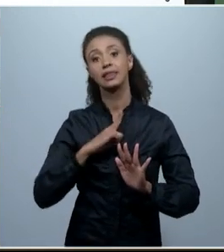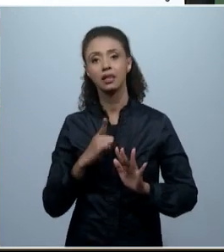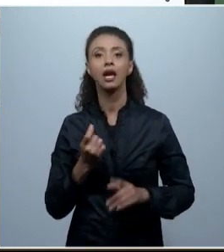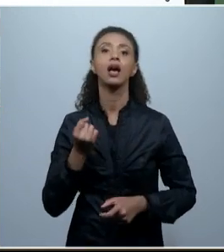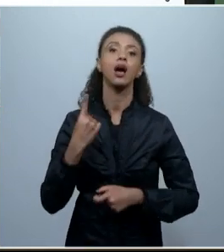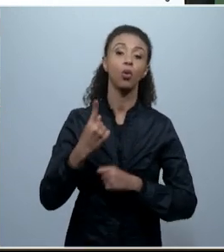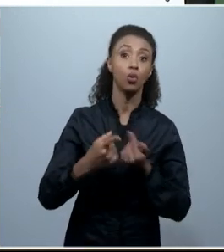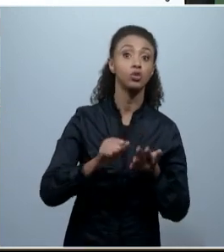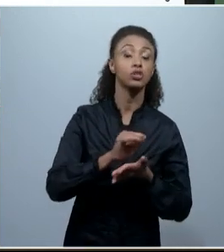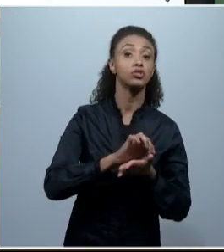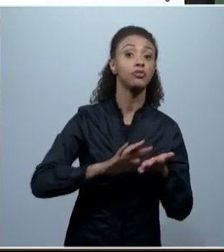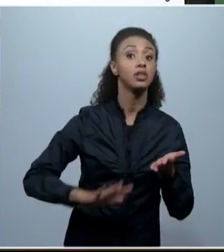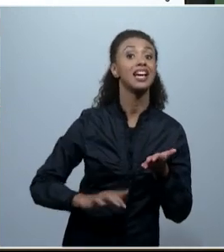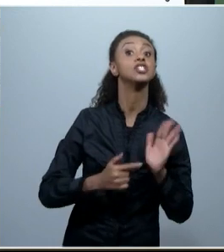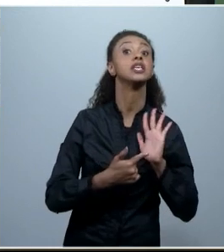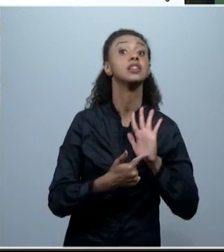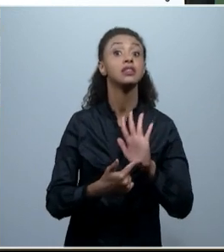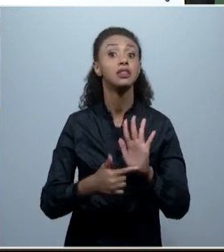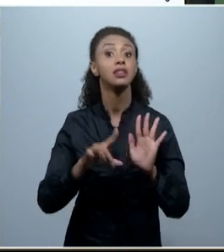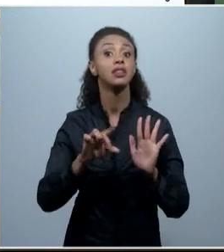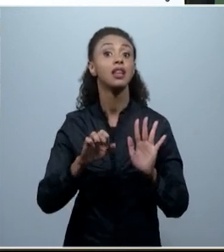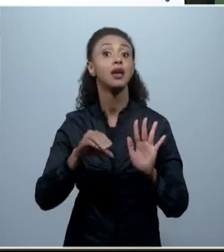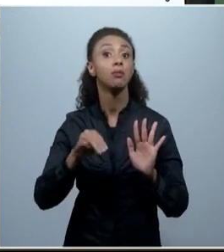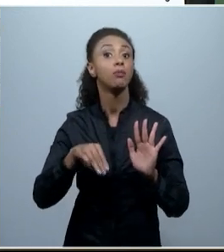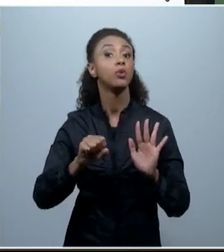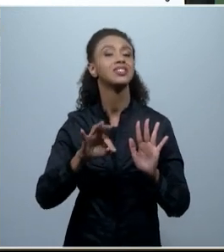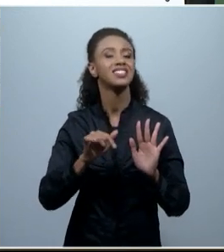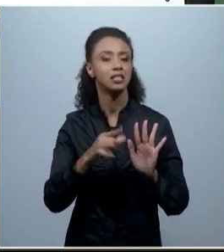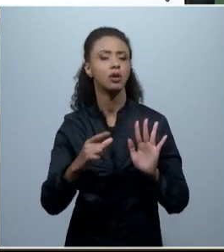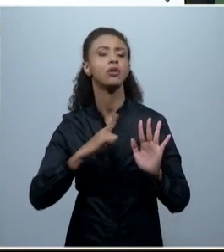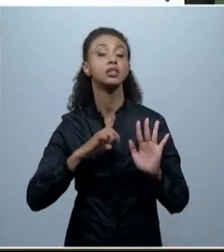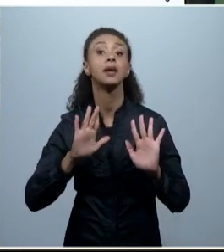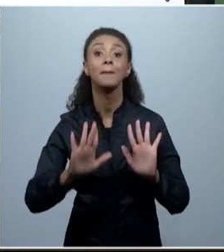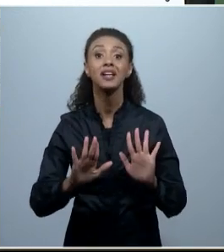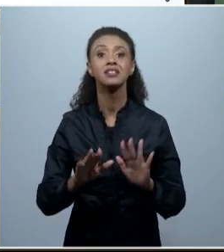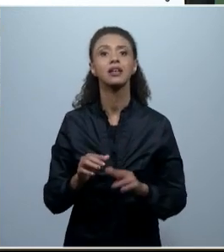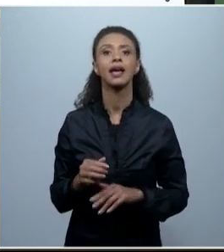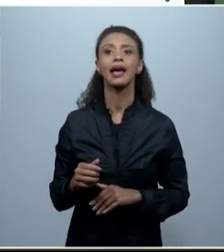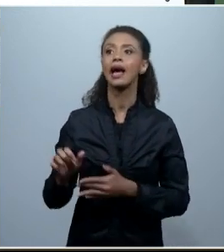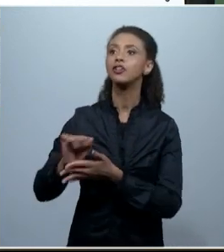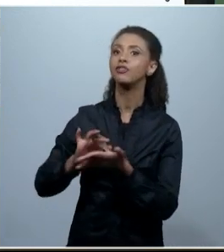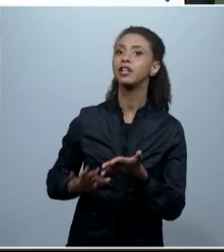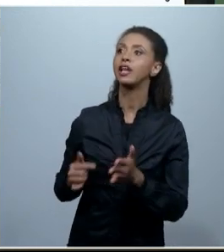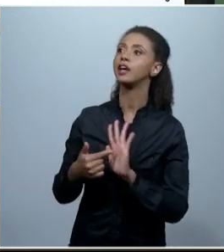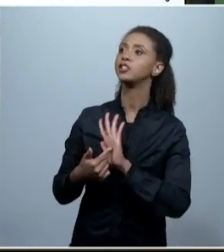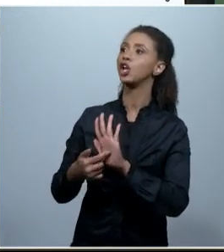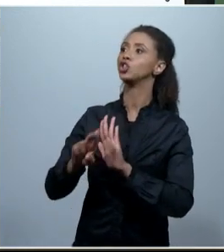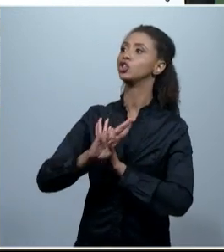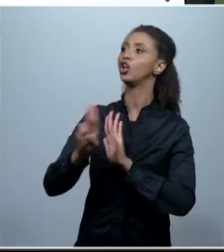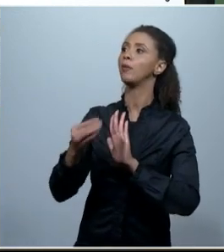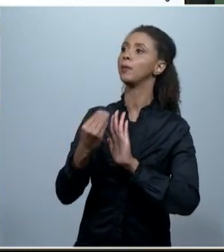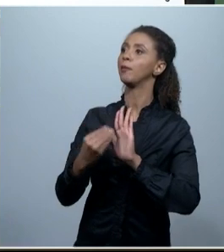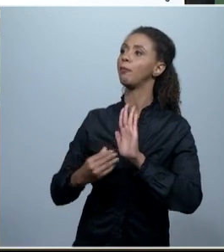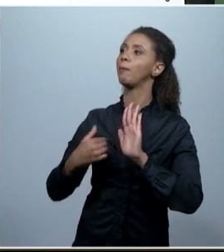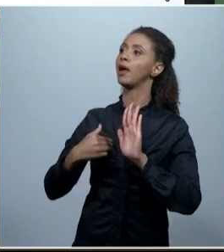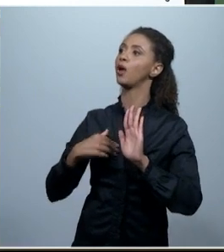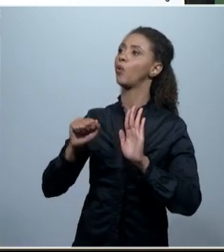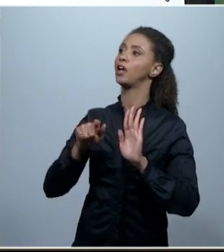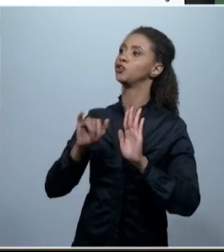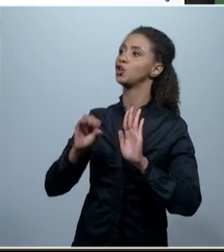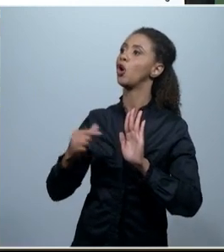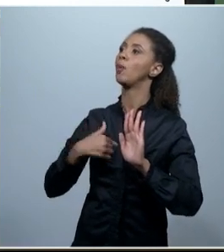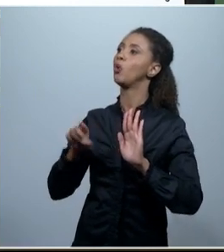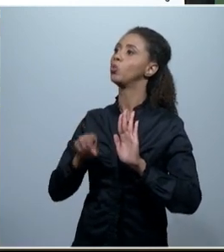mas não são exercícios aonde você vai ter que em uns iar quais a axiomas você está usando estavam se